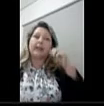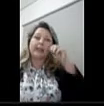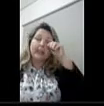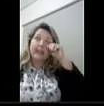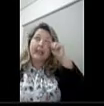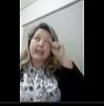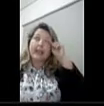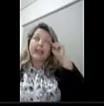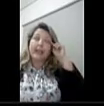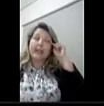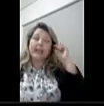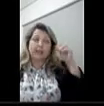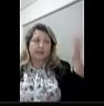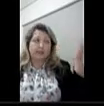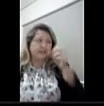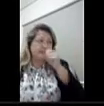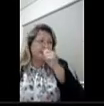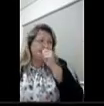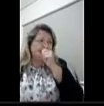vai